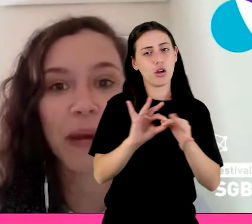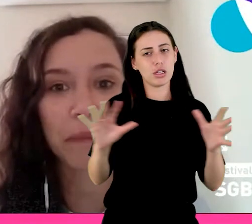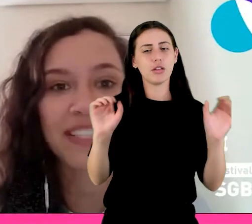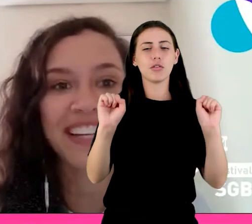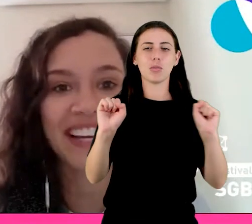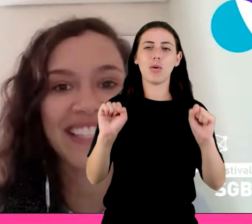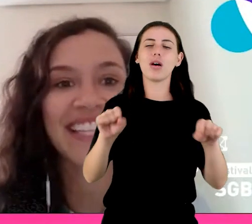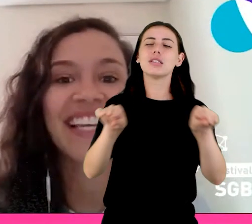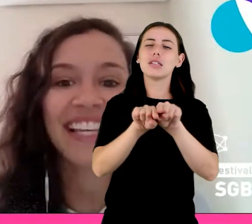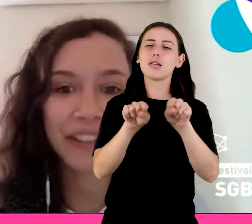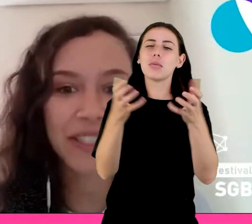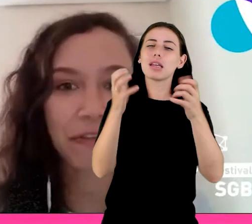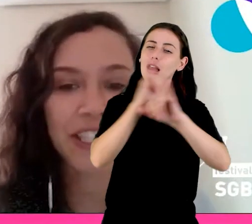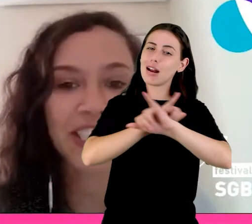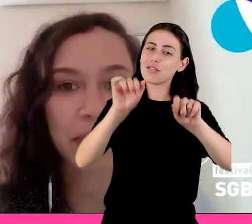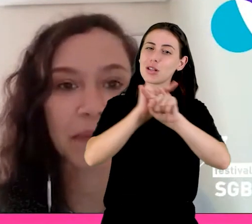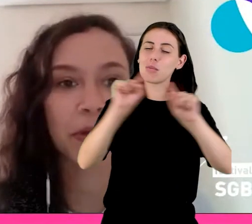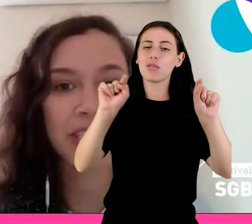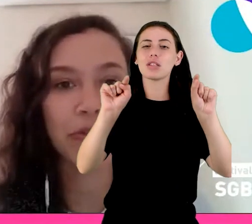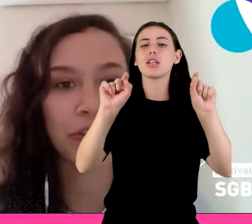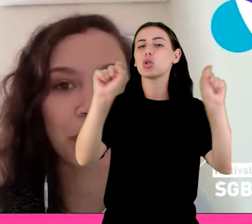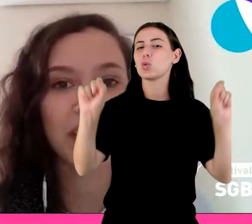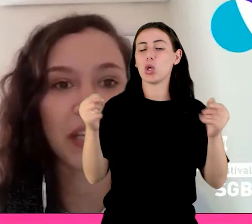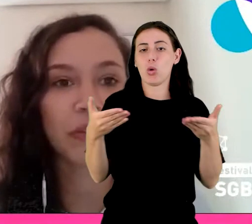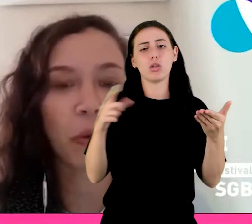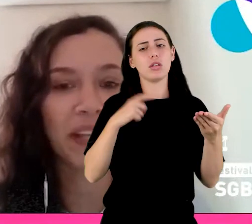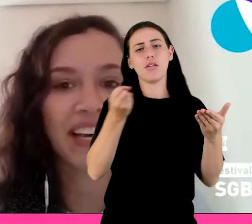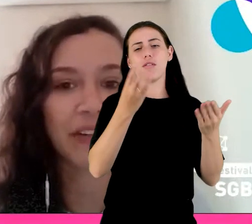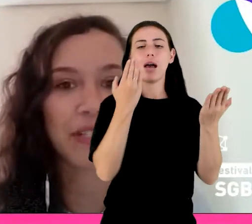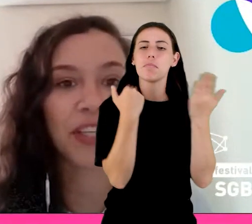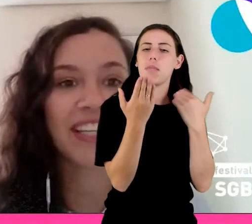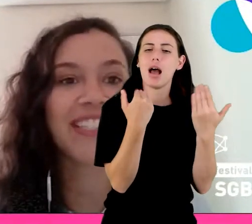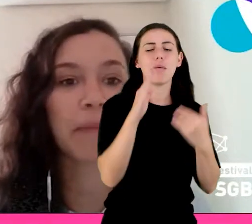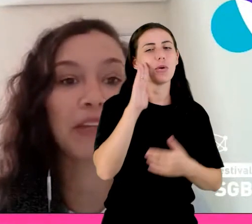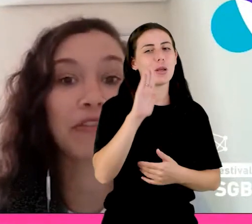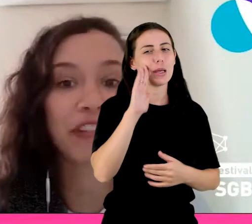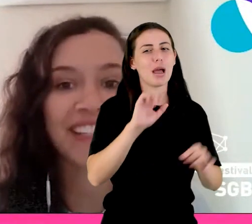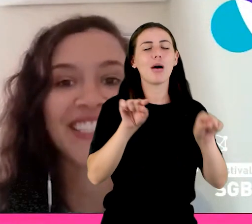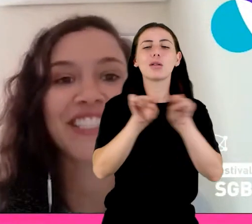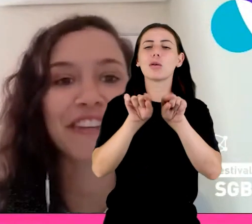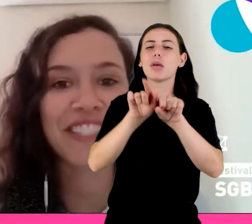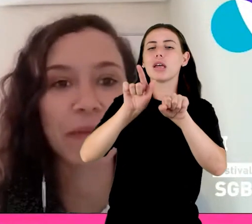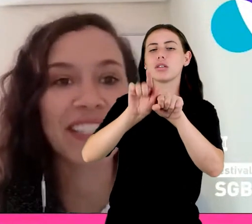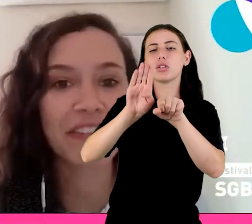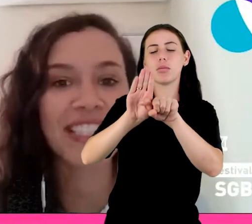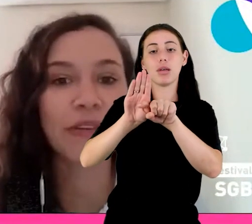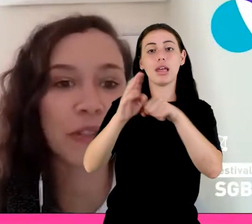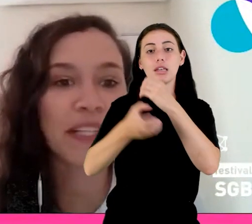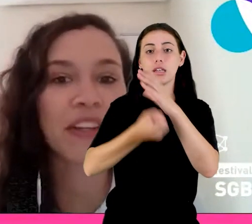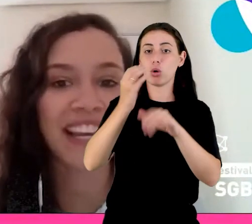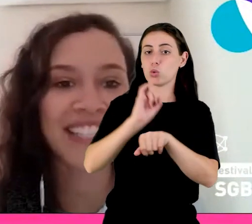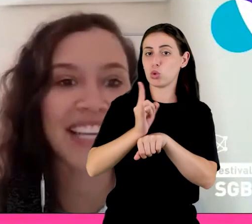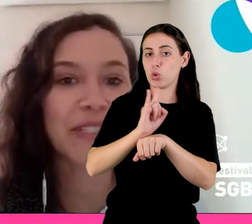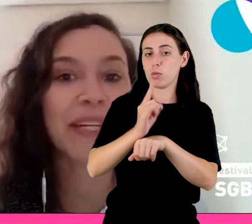vários papos legais. Inclusive o SGB produziu um filme também, um documentário em 2015 chamado Em Frente. A gente vai fazer uma entrevista com